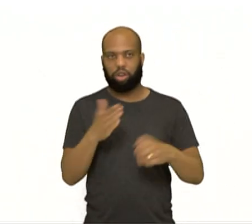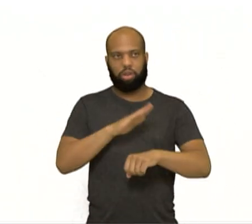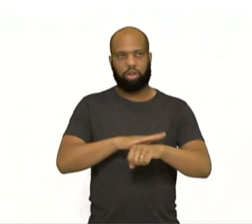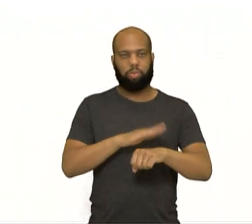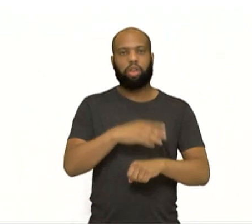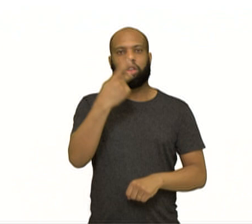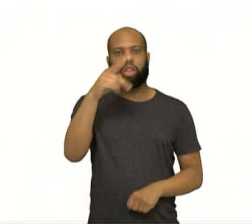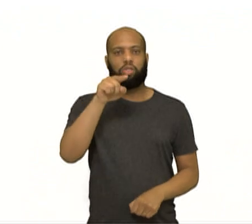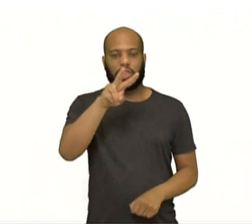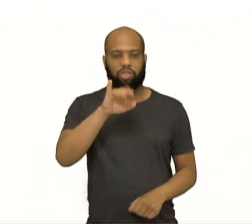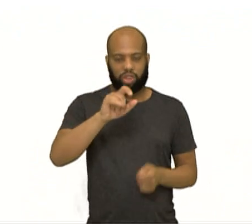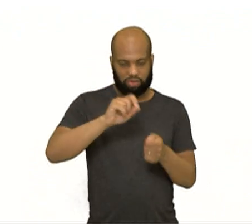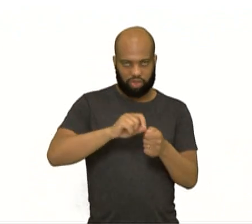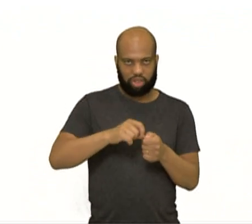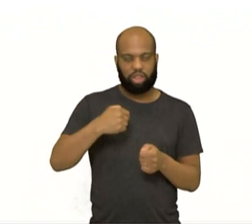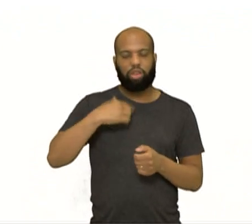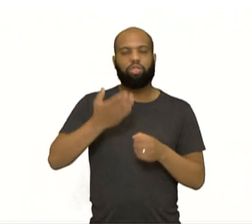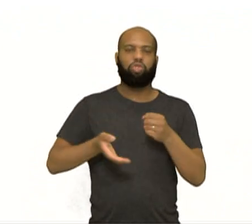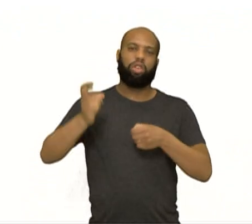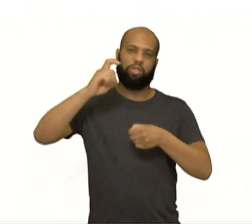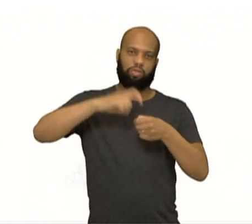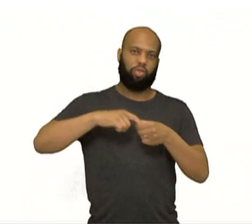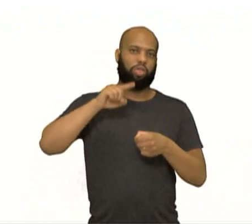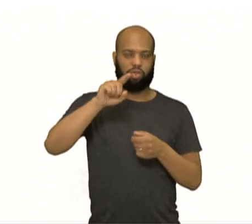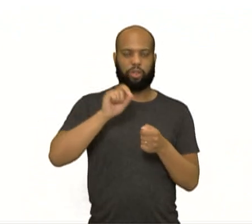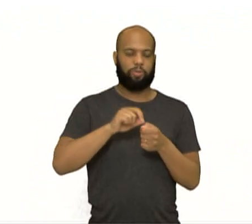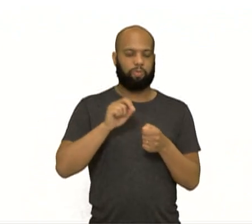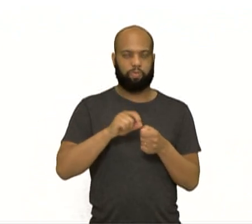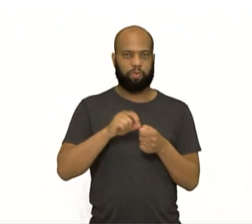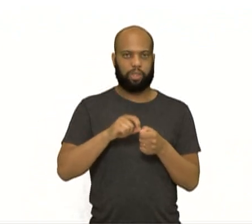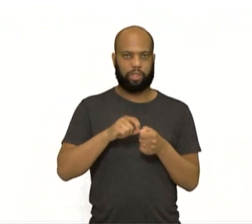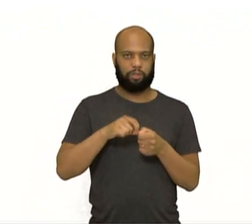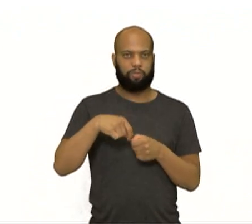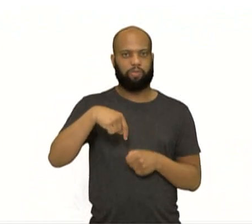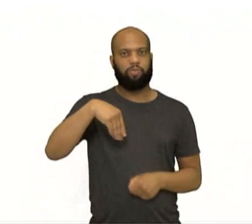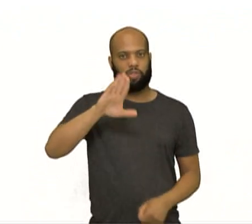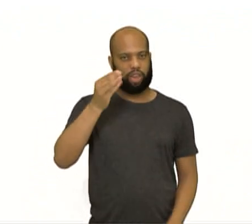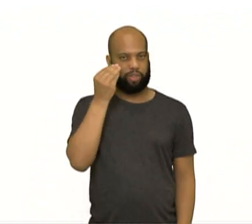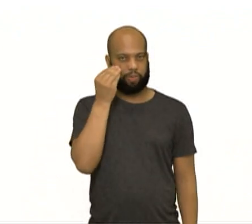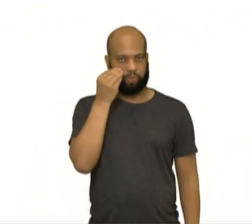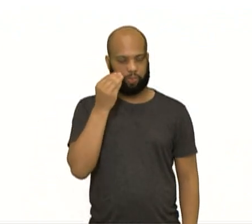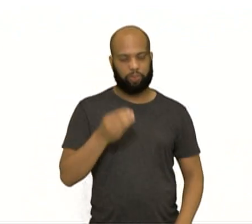Eu vou ficar aqui, aguardando você enquanto você faz aí, hein? Vai lá, eu espero aqui, hein?